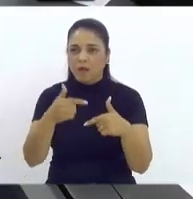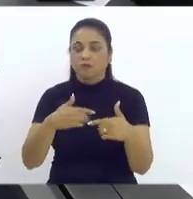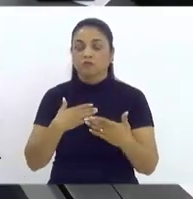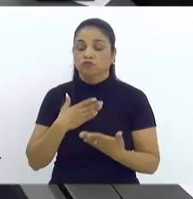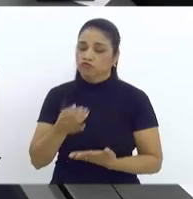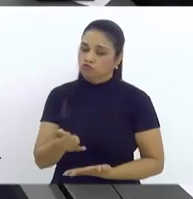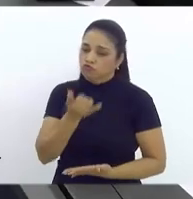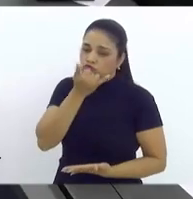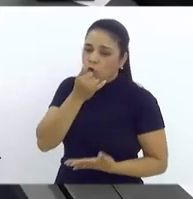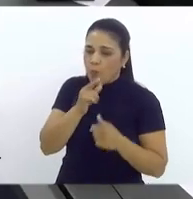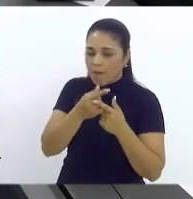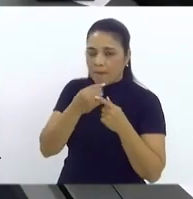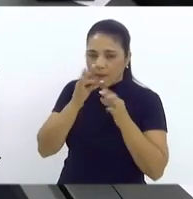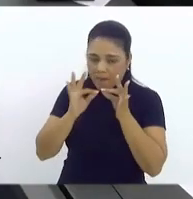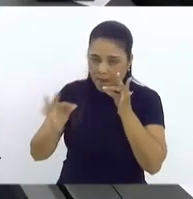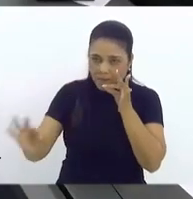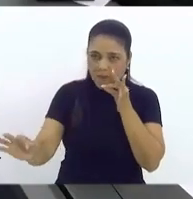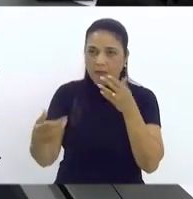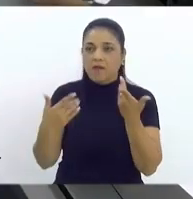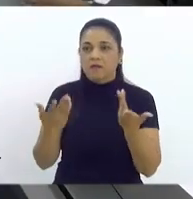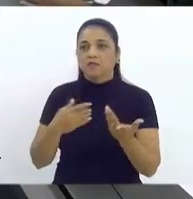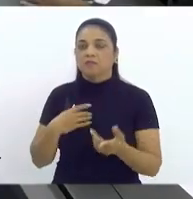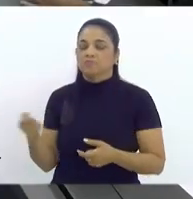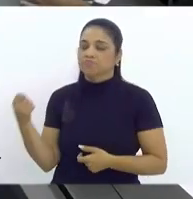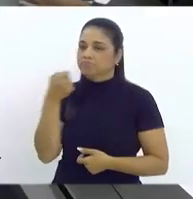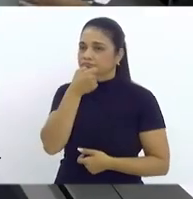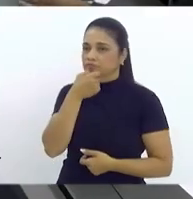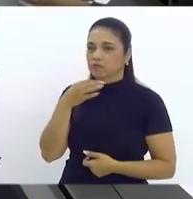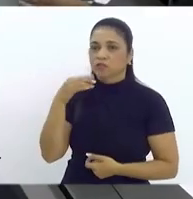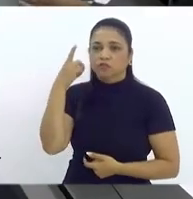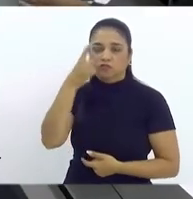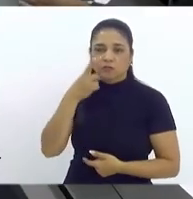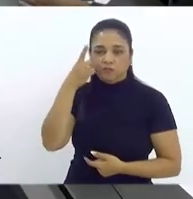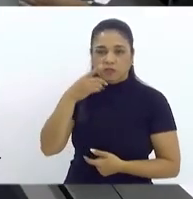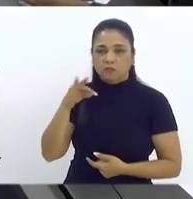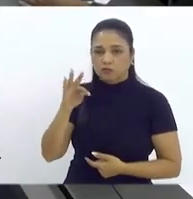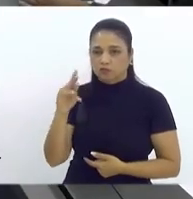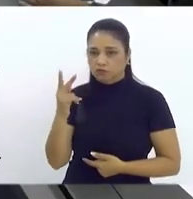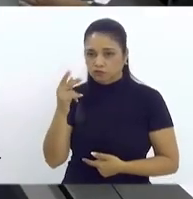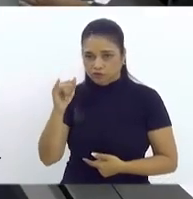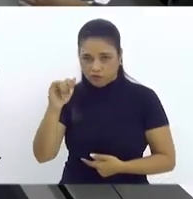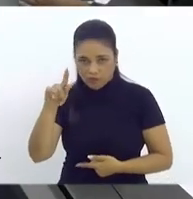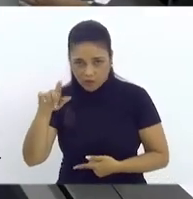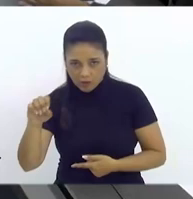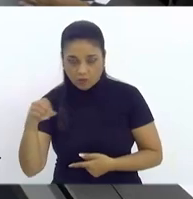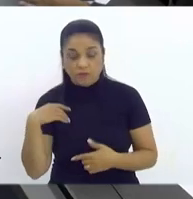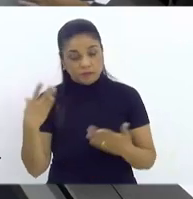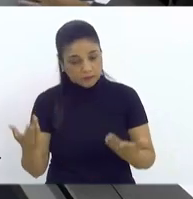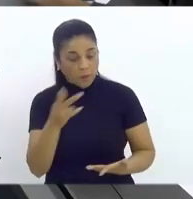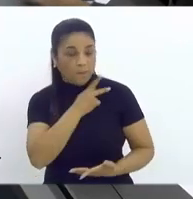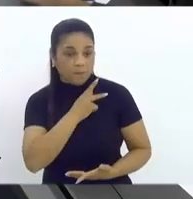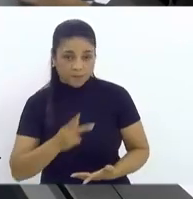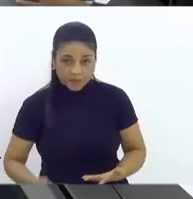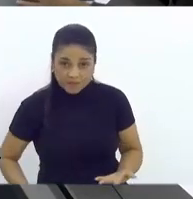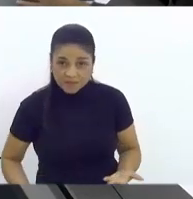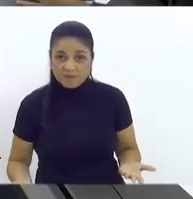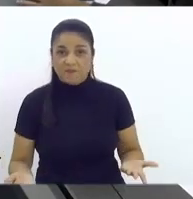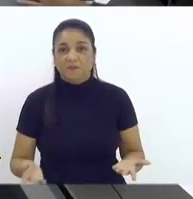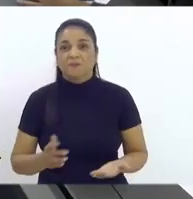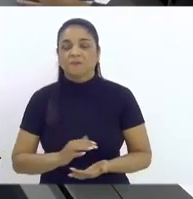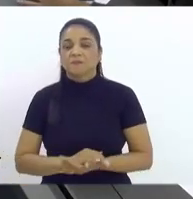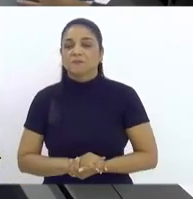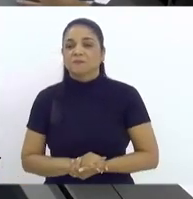alongar na fala de Vossa Excelência, devolvo a palavra... Deputado Thiago Rangel. Todo, presidente. Então, presidente,